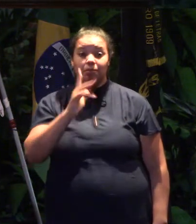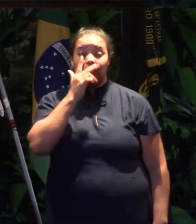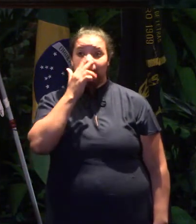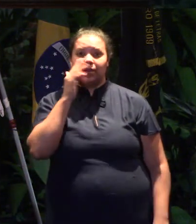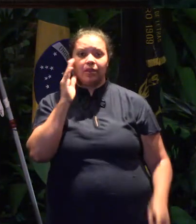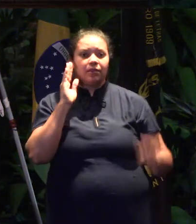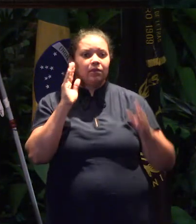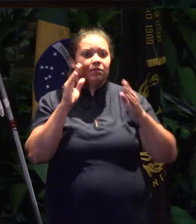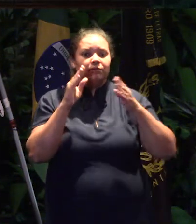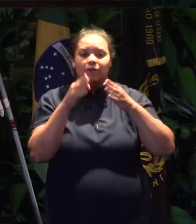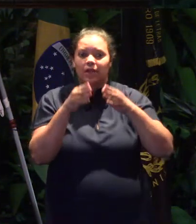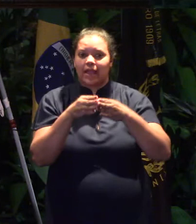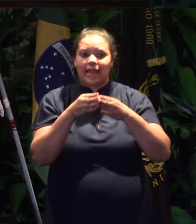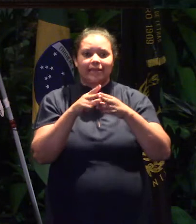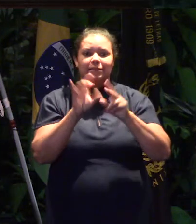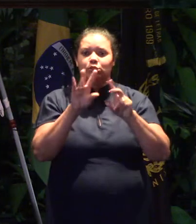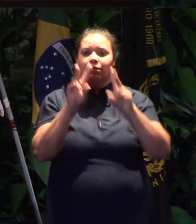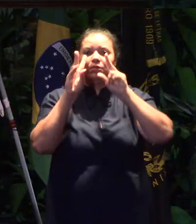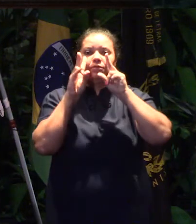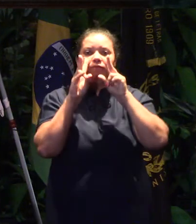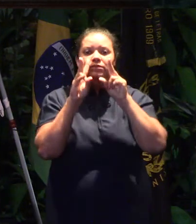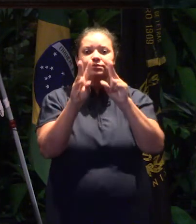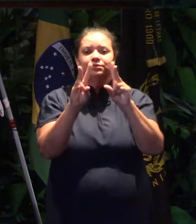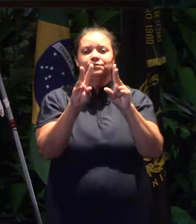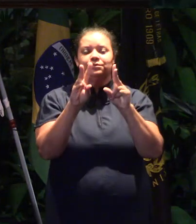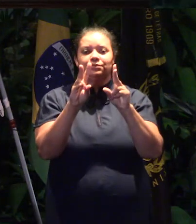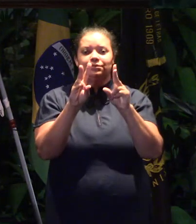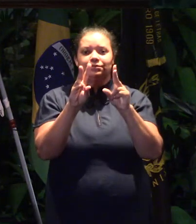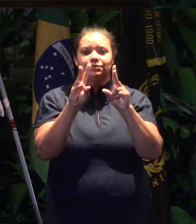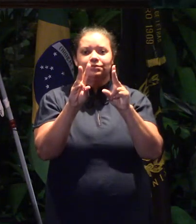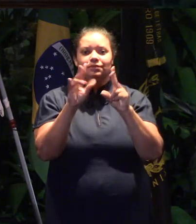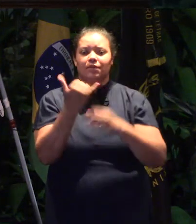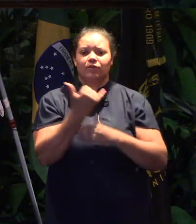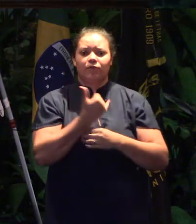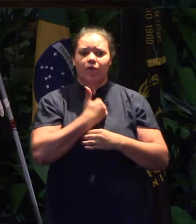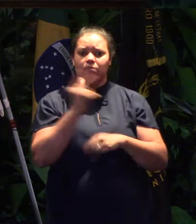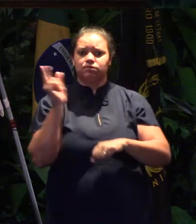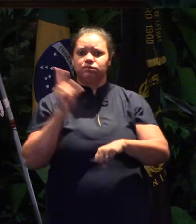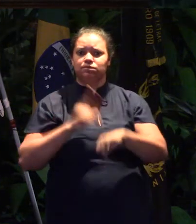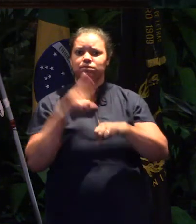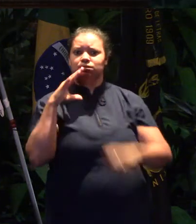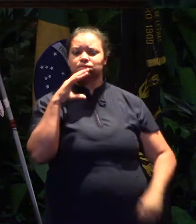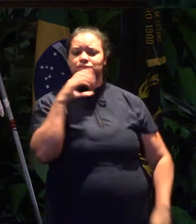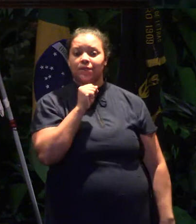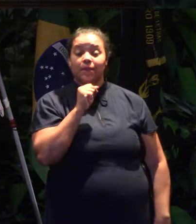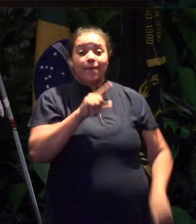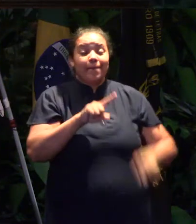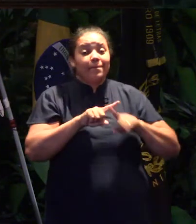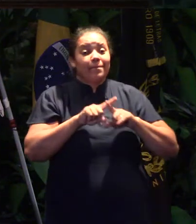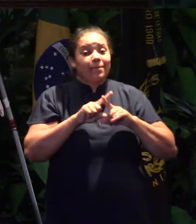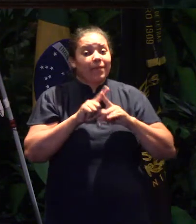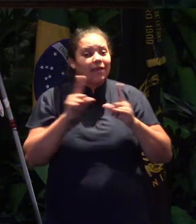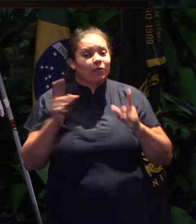focada só nesse sentido da visão, que informa imediatamente. Mas existem outros, mas os outros sentidos